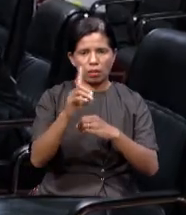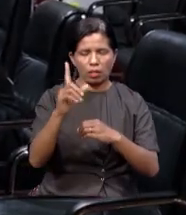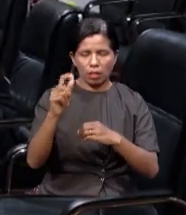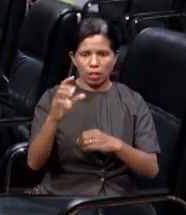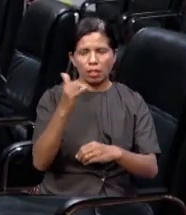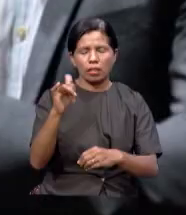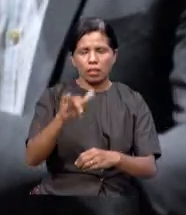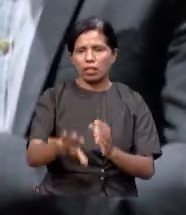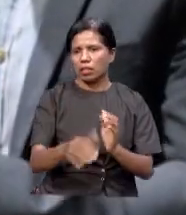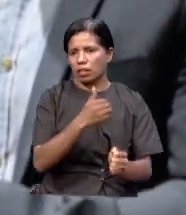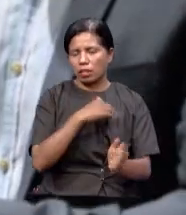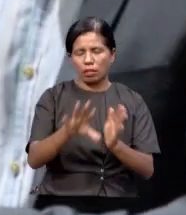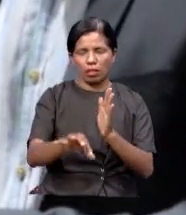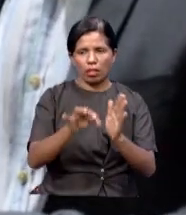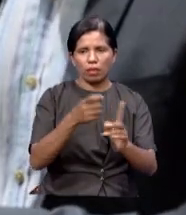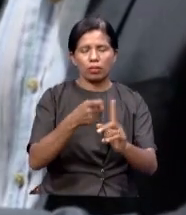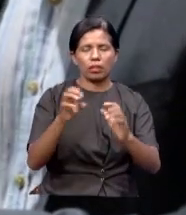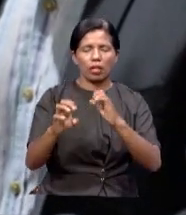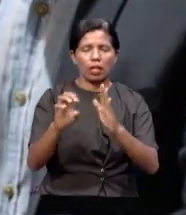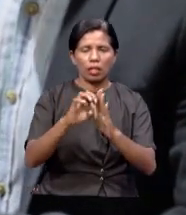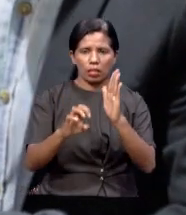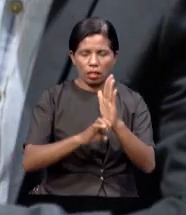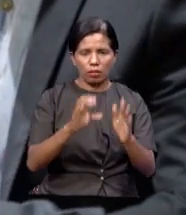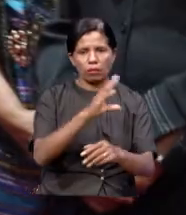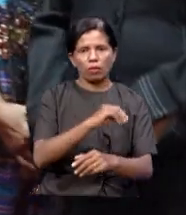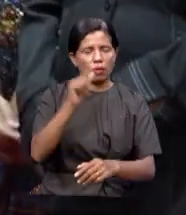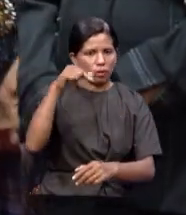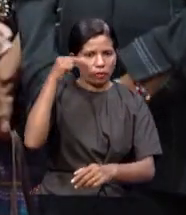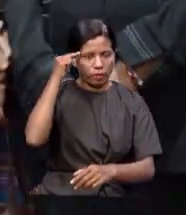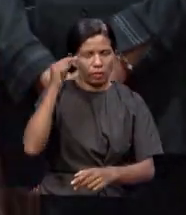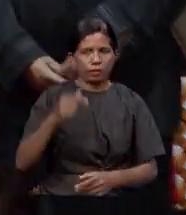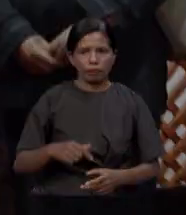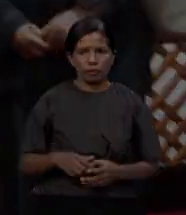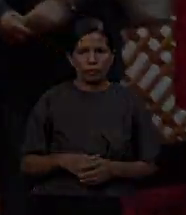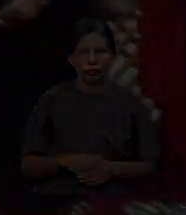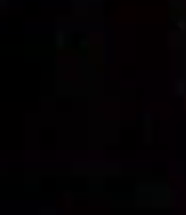debe se dar o que reconhecimento russo estado no governo. Bem-vinda Ximenes, GMN.